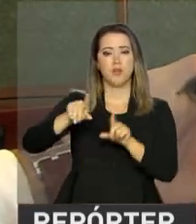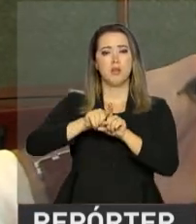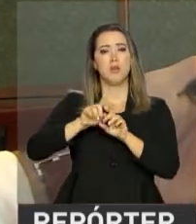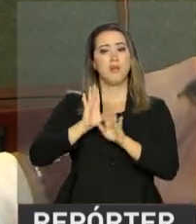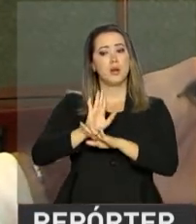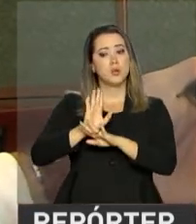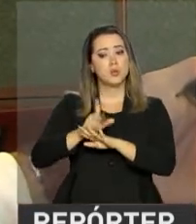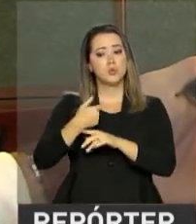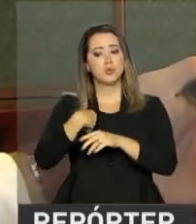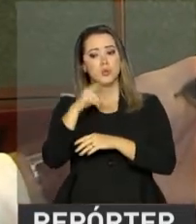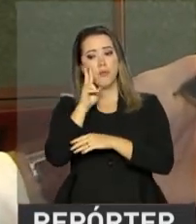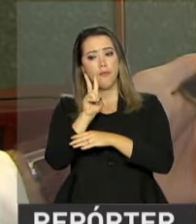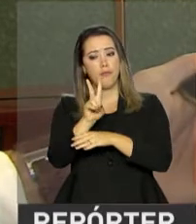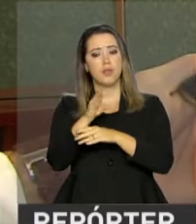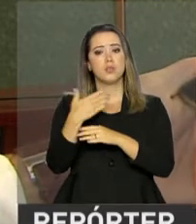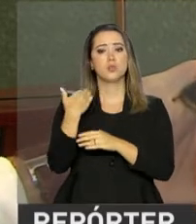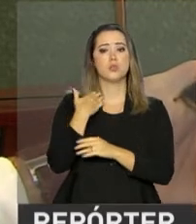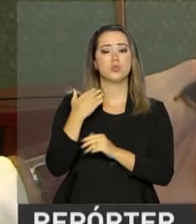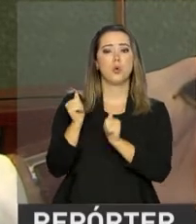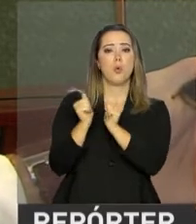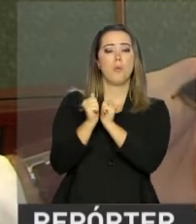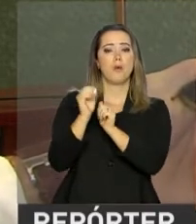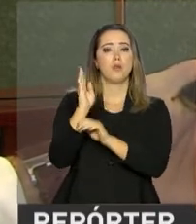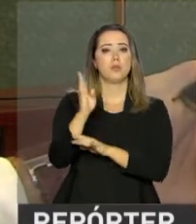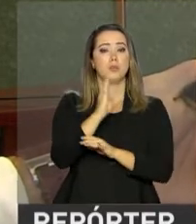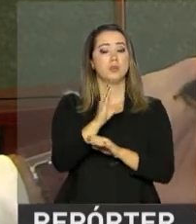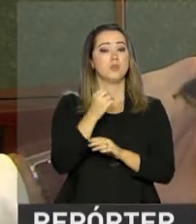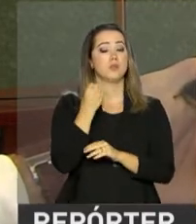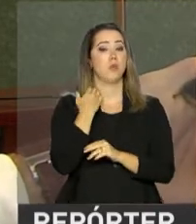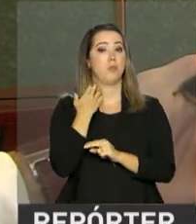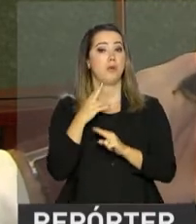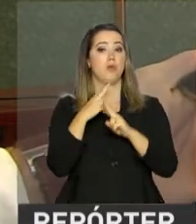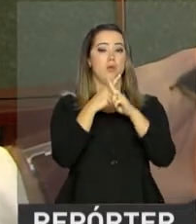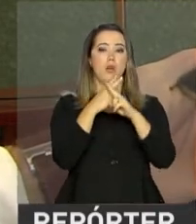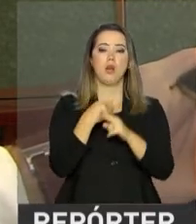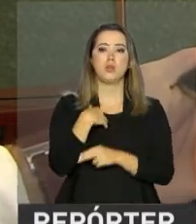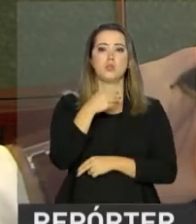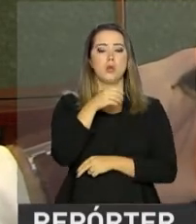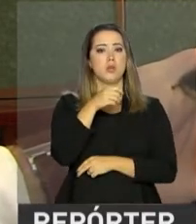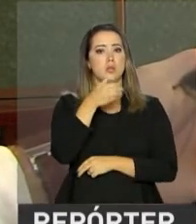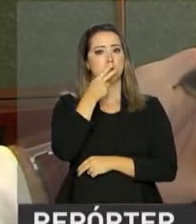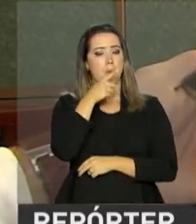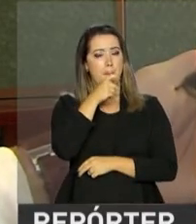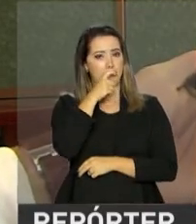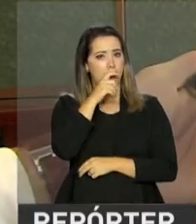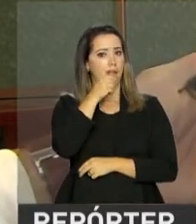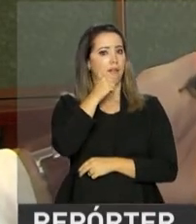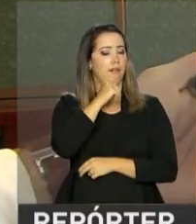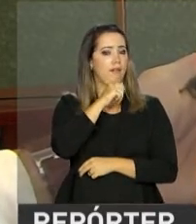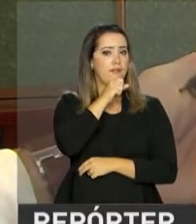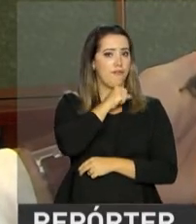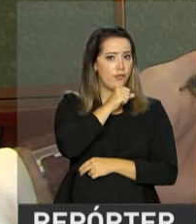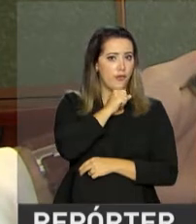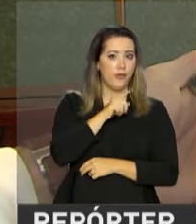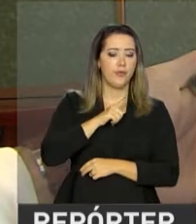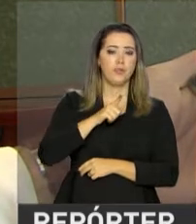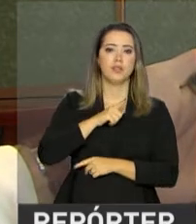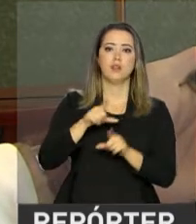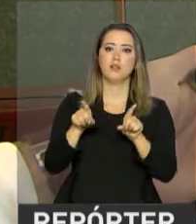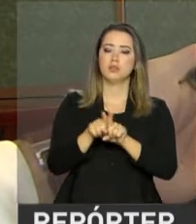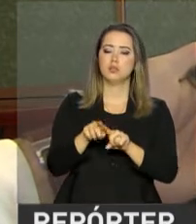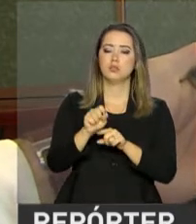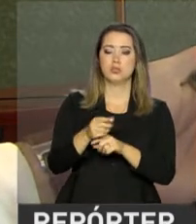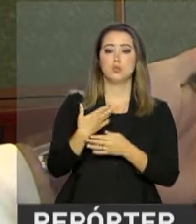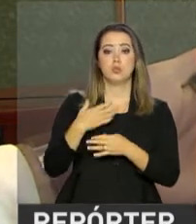verifique na agência do banco do brasil na agência da caixa econômica seu pai e seu avô tem o direito e assim pode contribuir para que essas